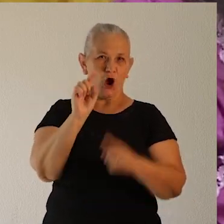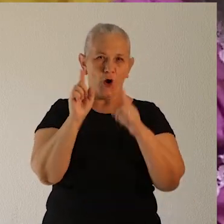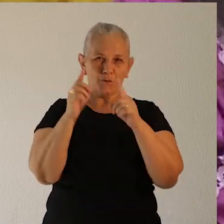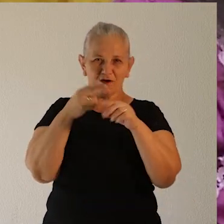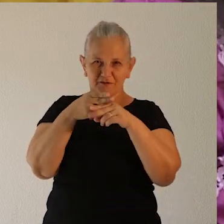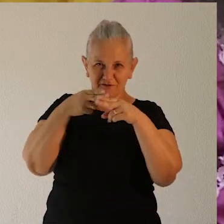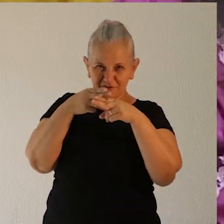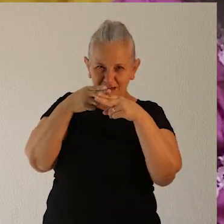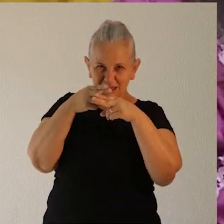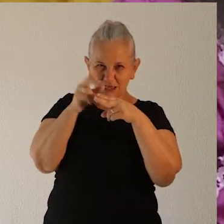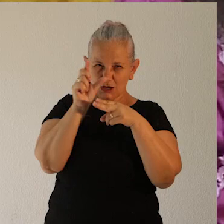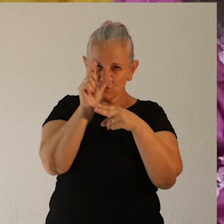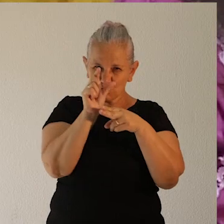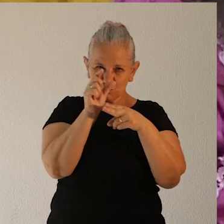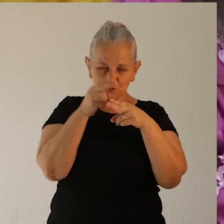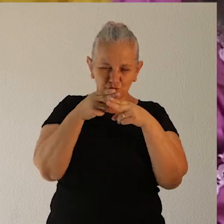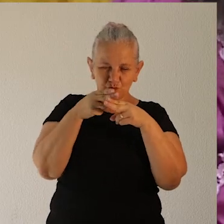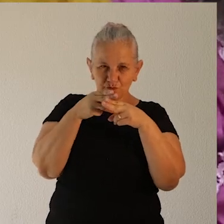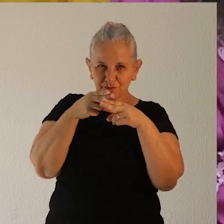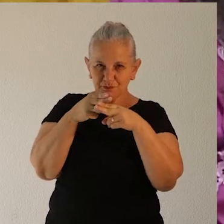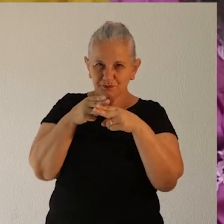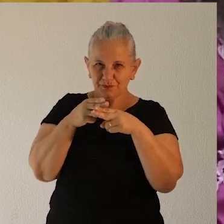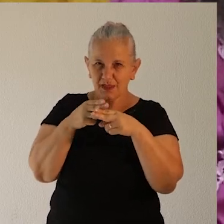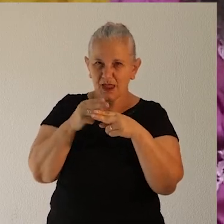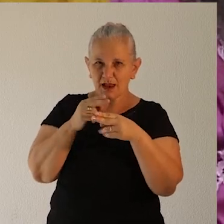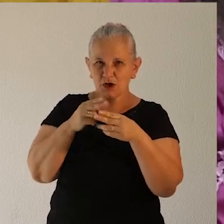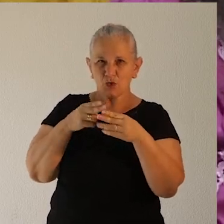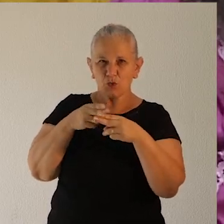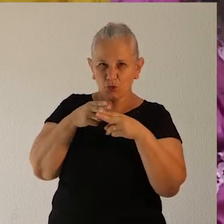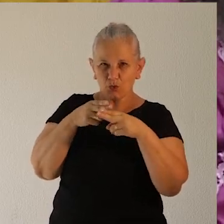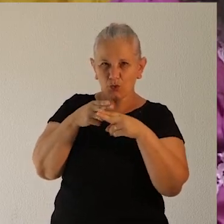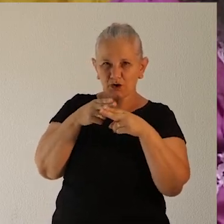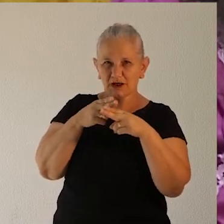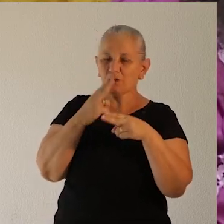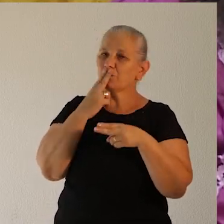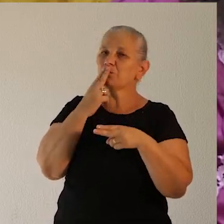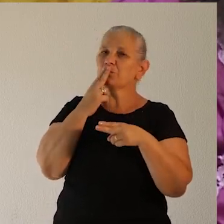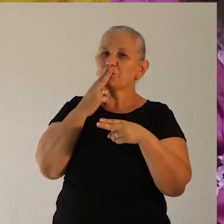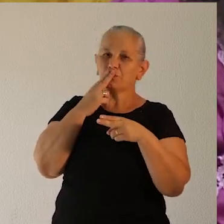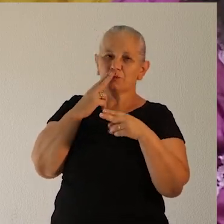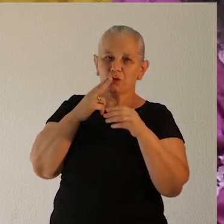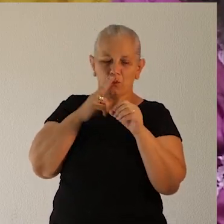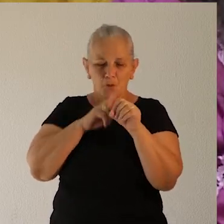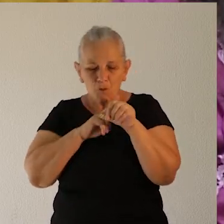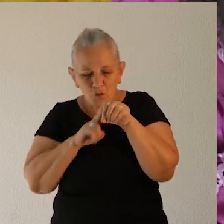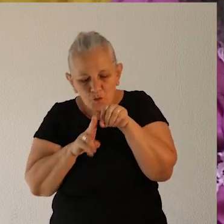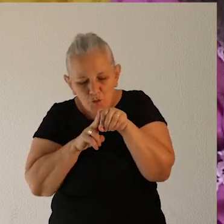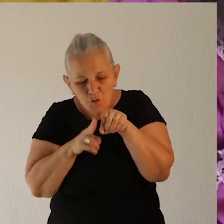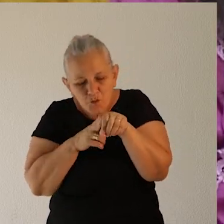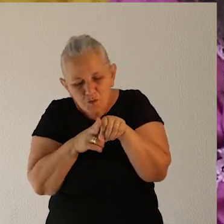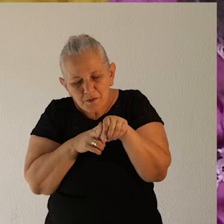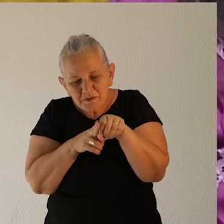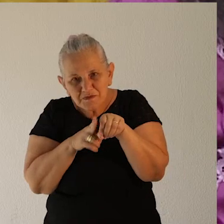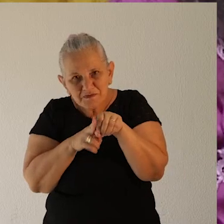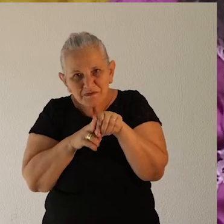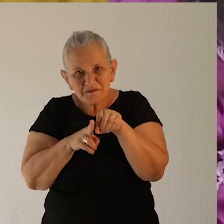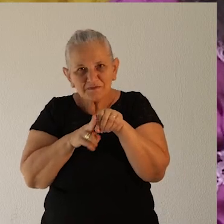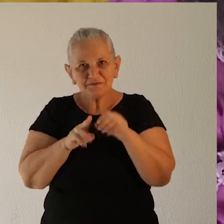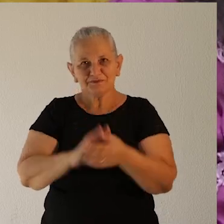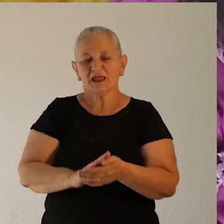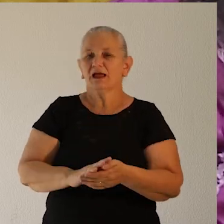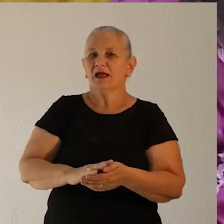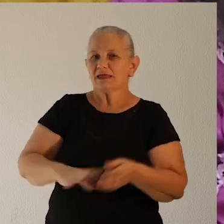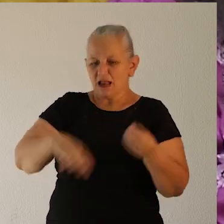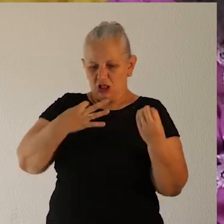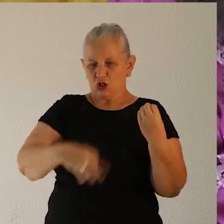mãos, mostrando o que está falando, representando através de gestos. Ele tocava tuba na cidade,